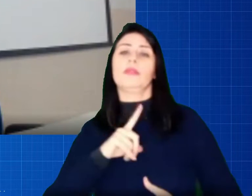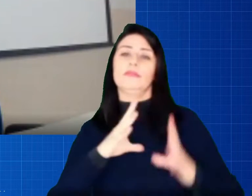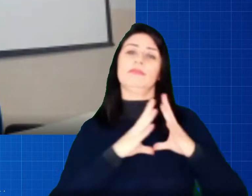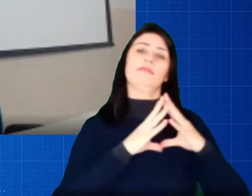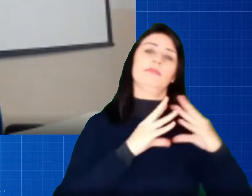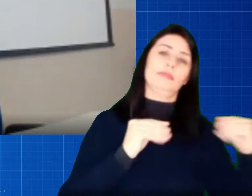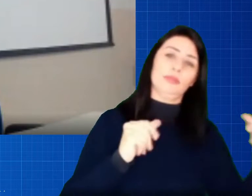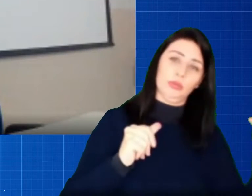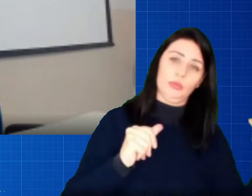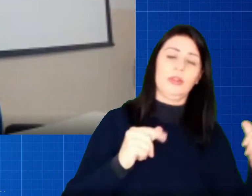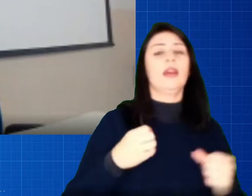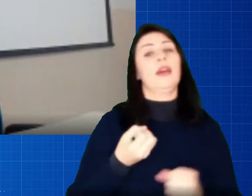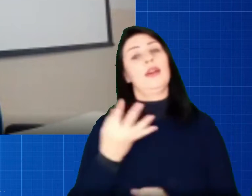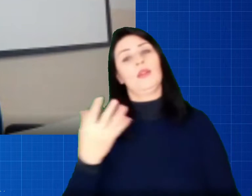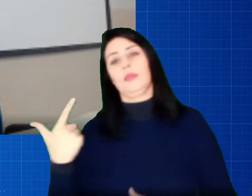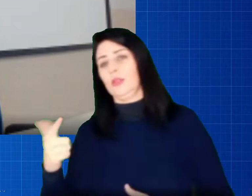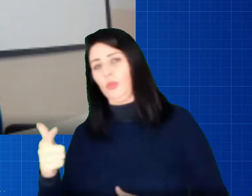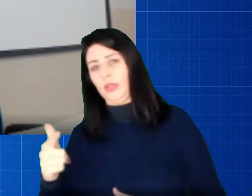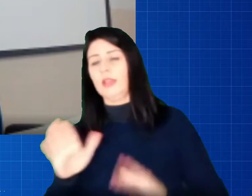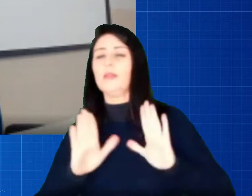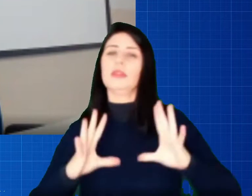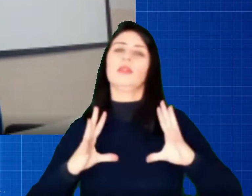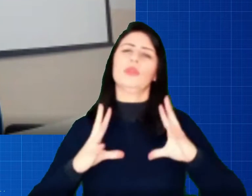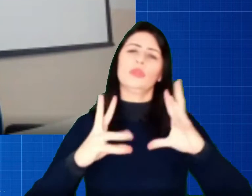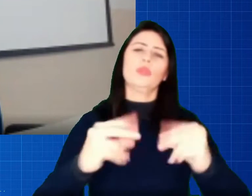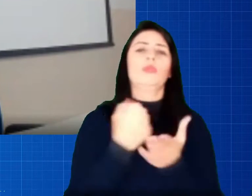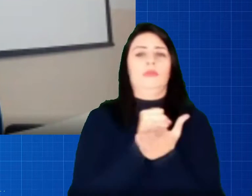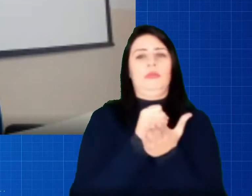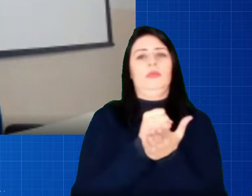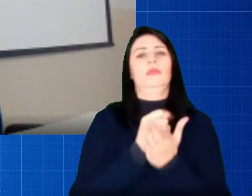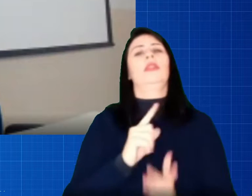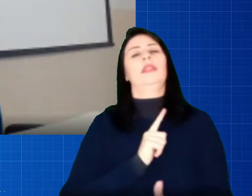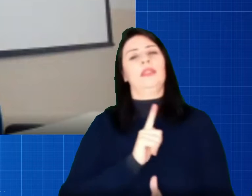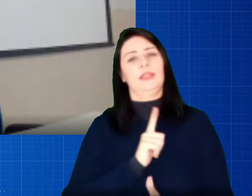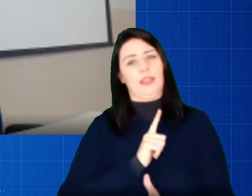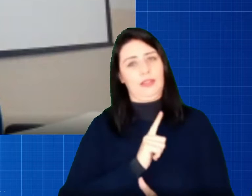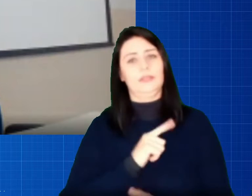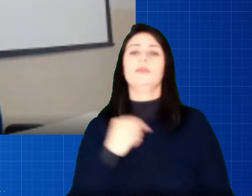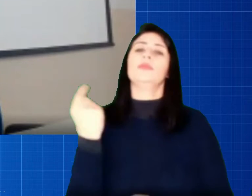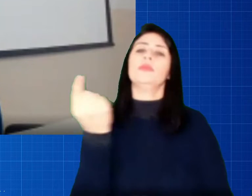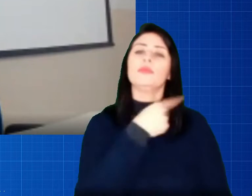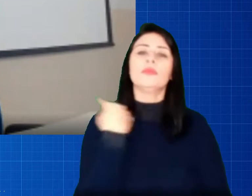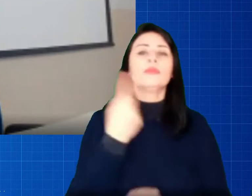curas, outras não, mas todas têm controle. Então, o que a gente orienta?